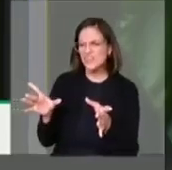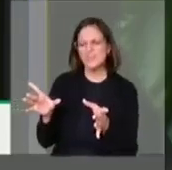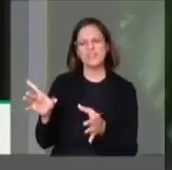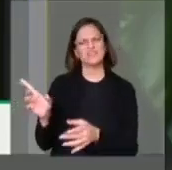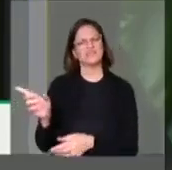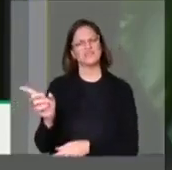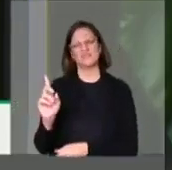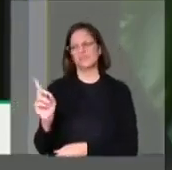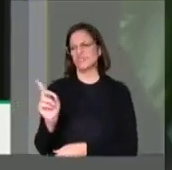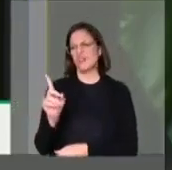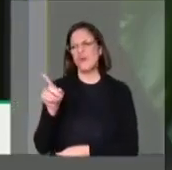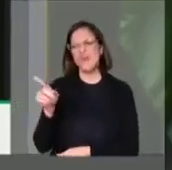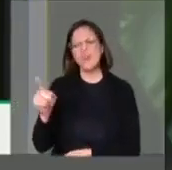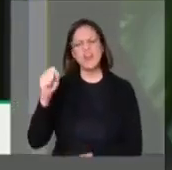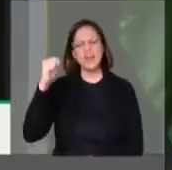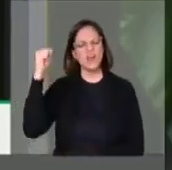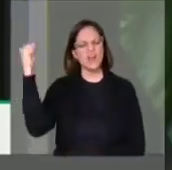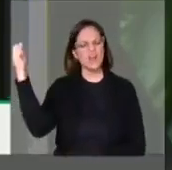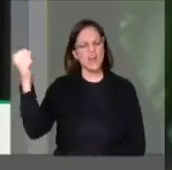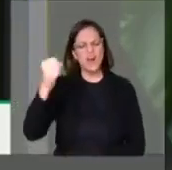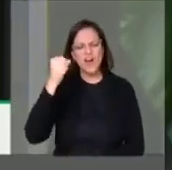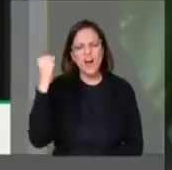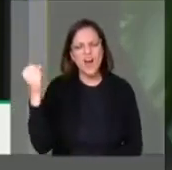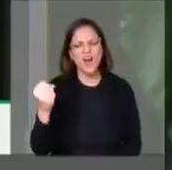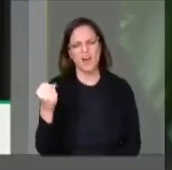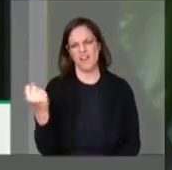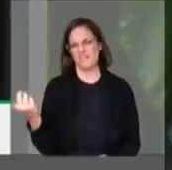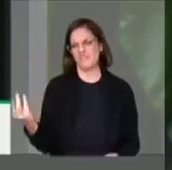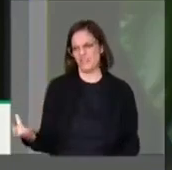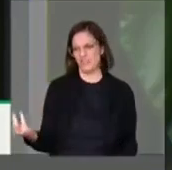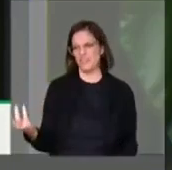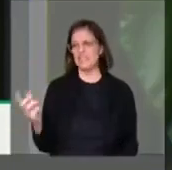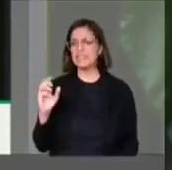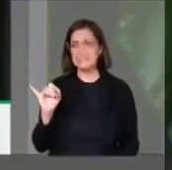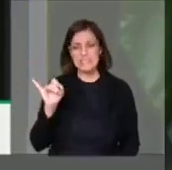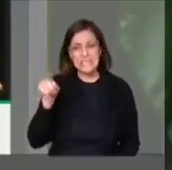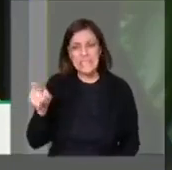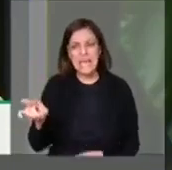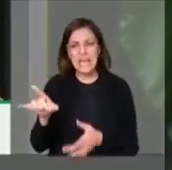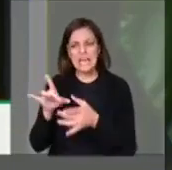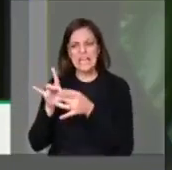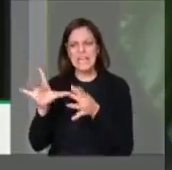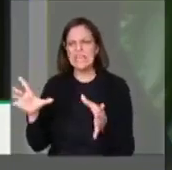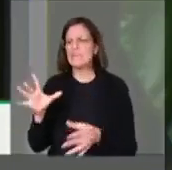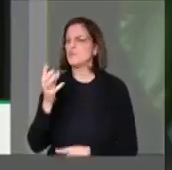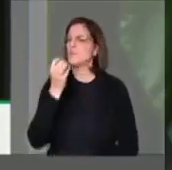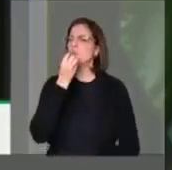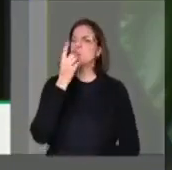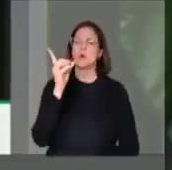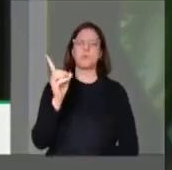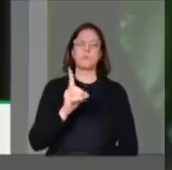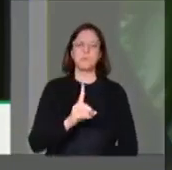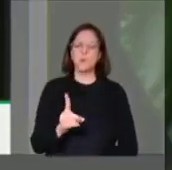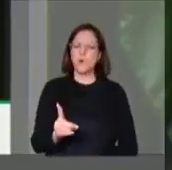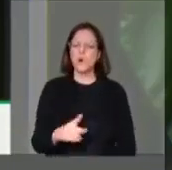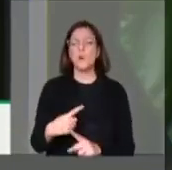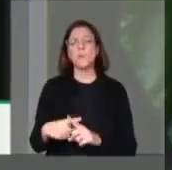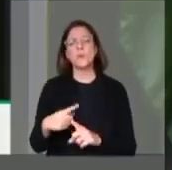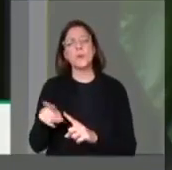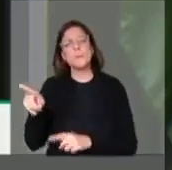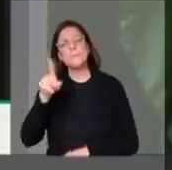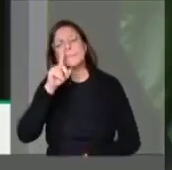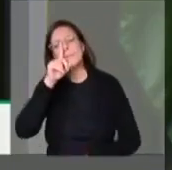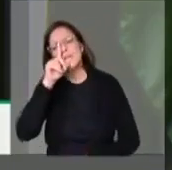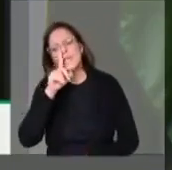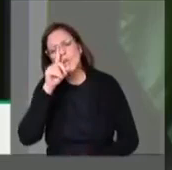da gravidade da infração, se o juiz entender que a liberdade dele não é recomendável porque ameaçou